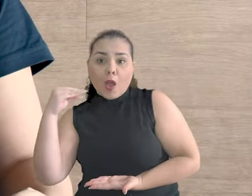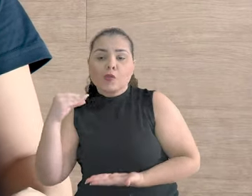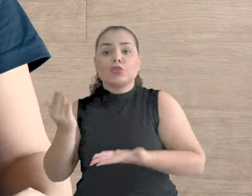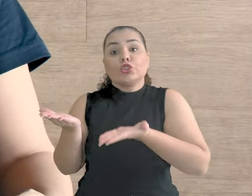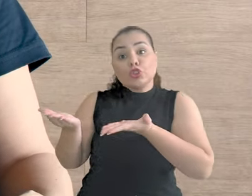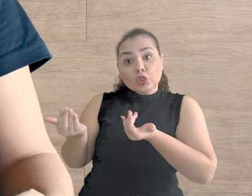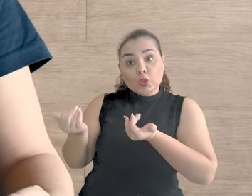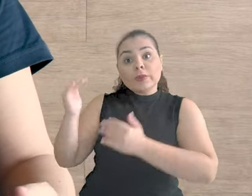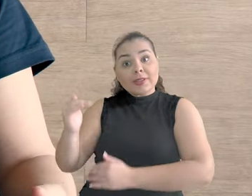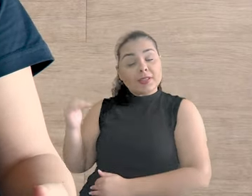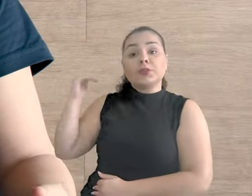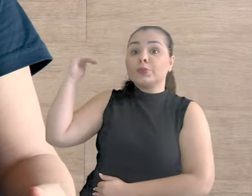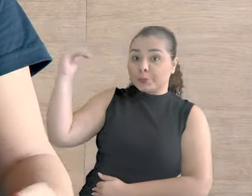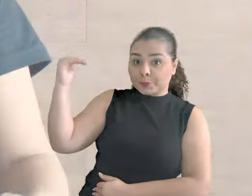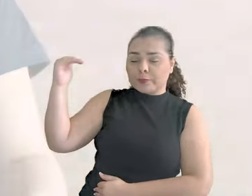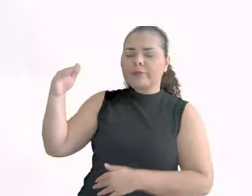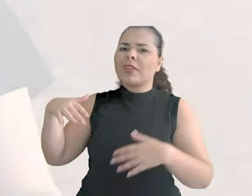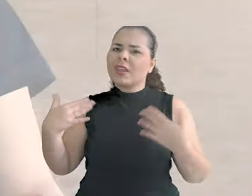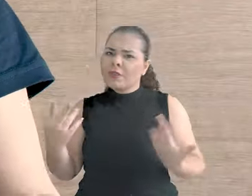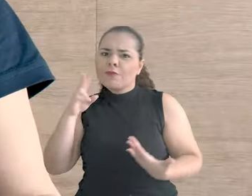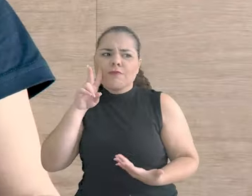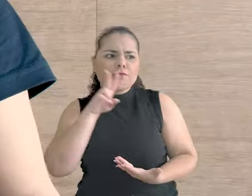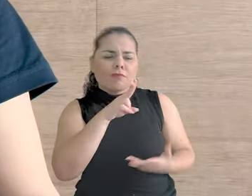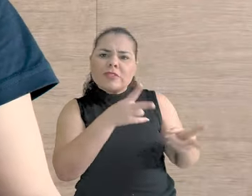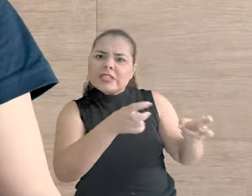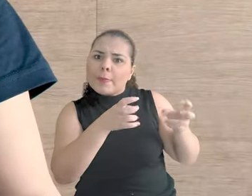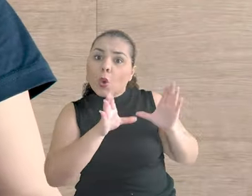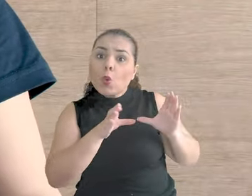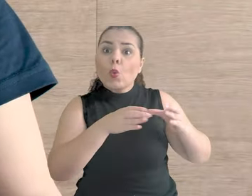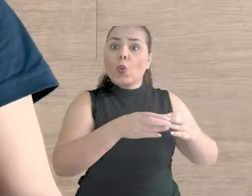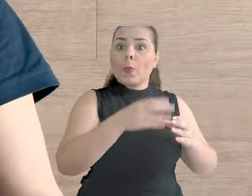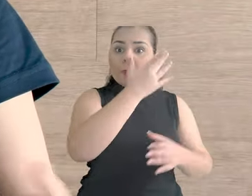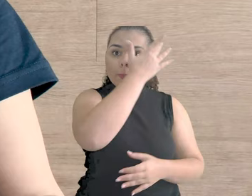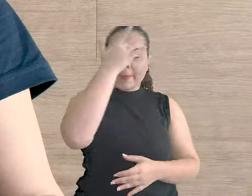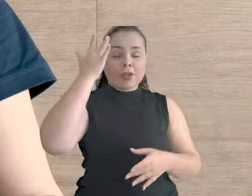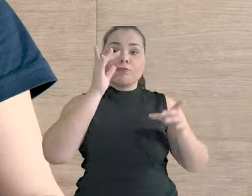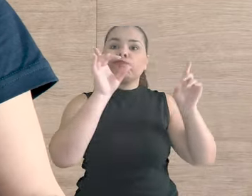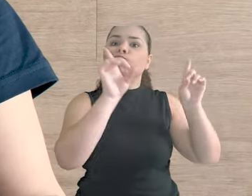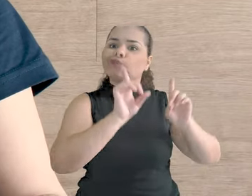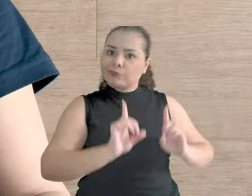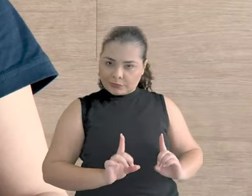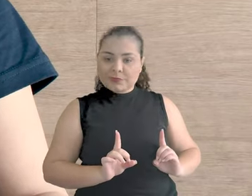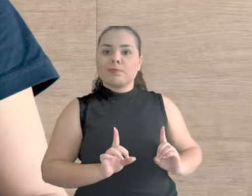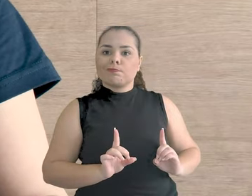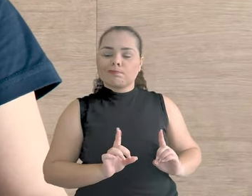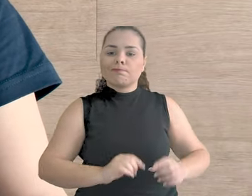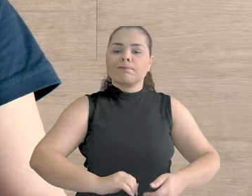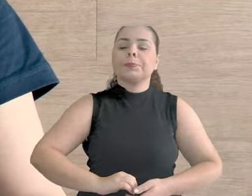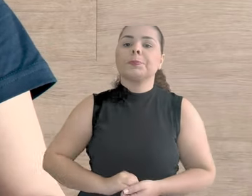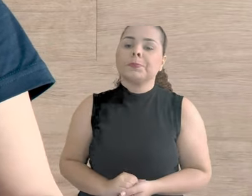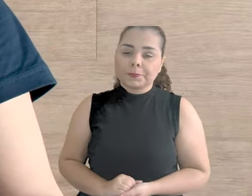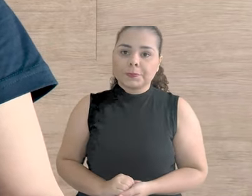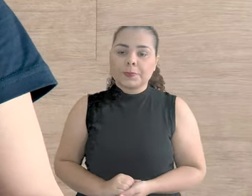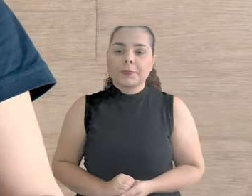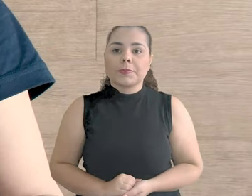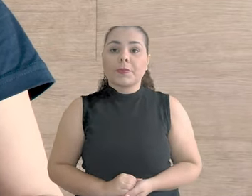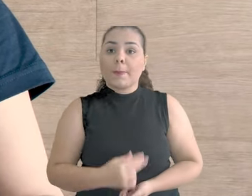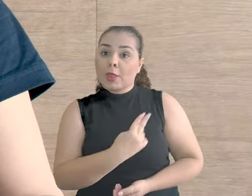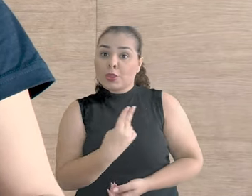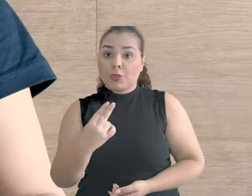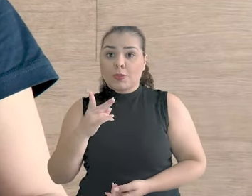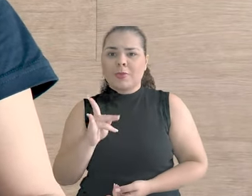crianças adolescentes jovens e adultos isso foi ainda mais contundente nas pessoas com